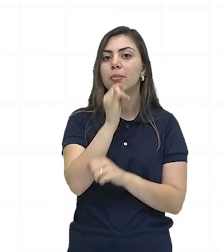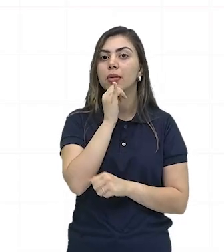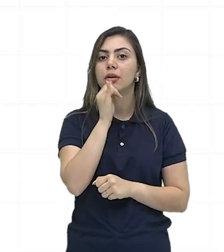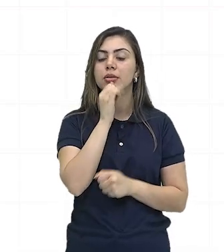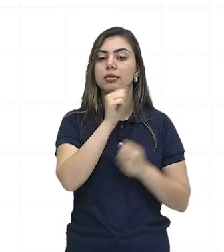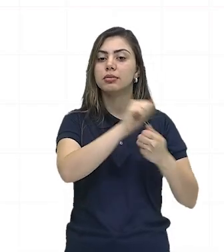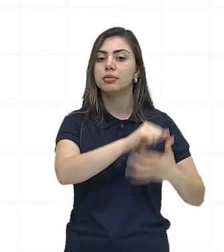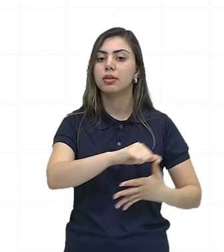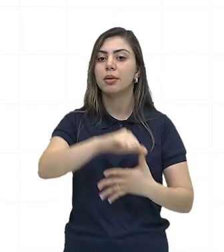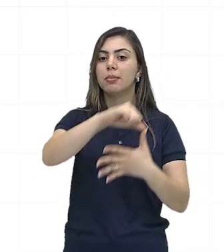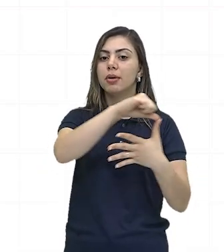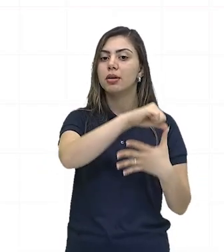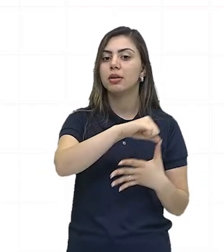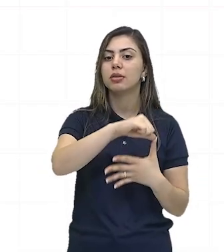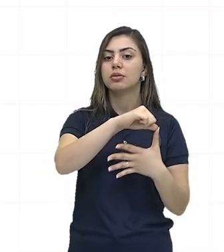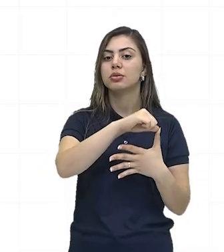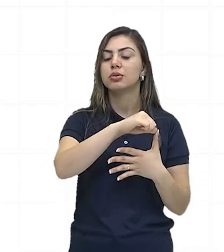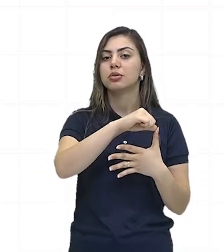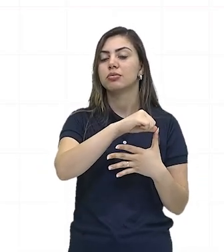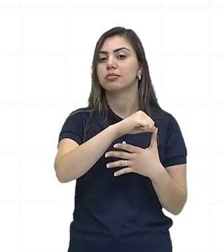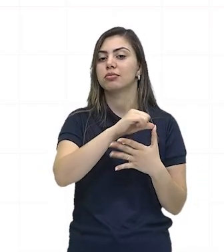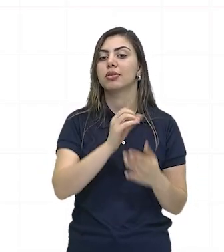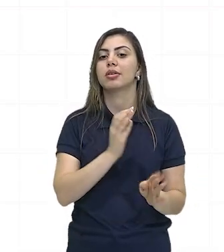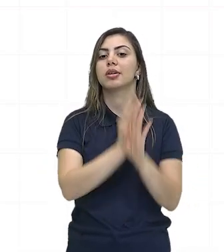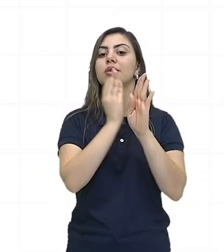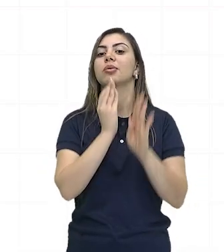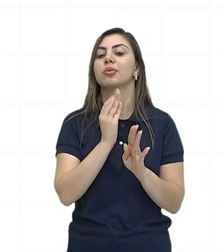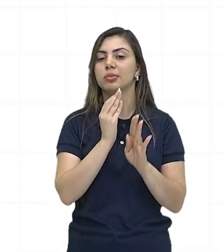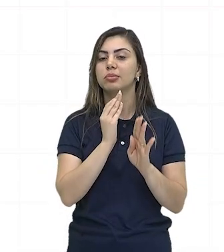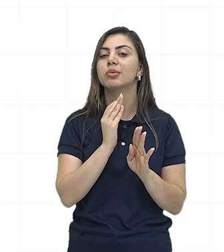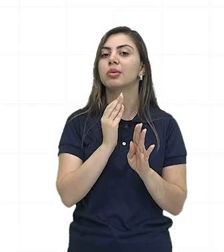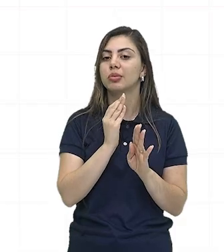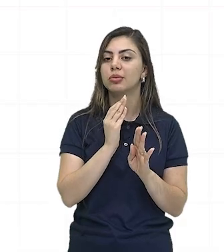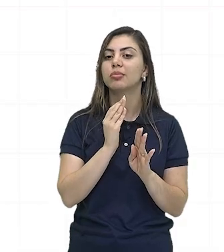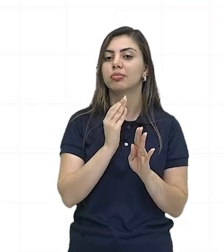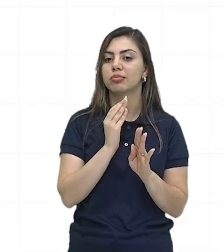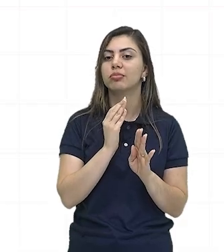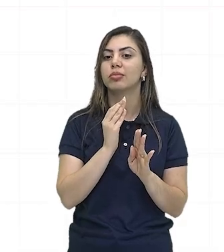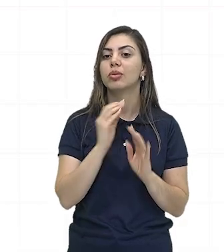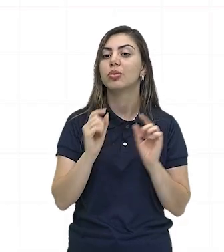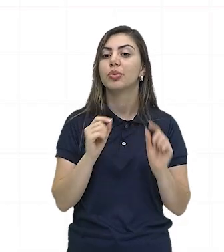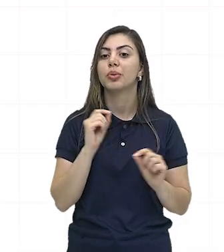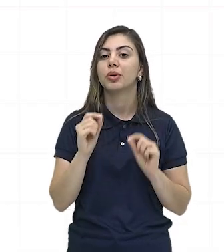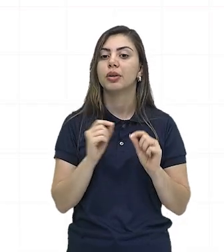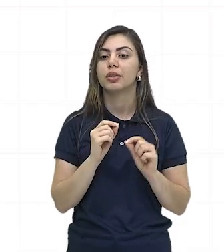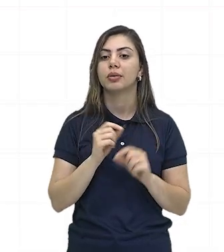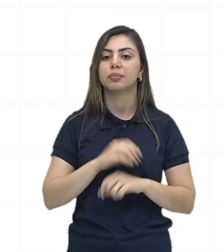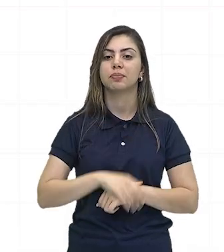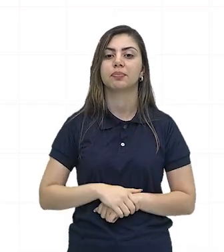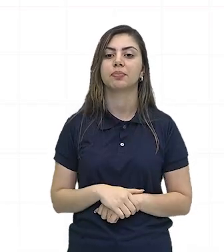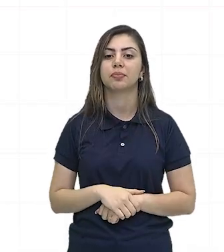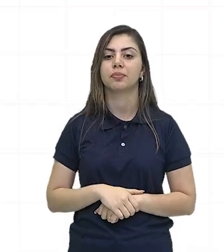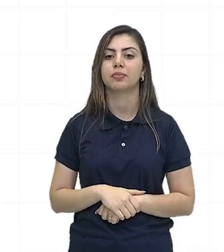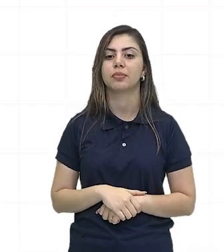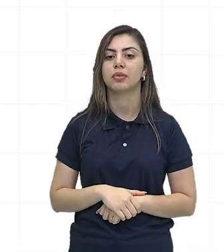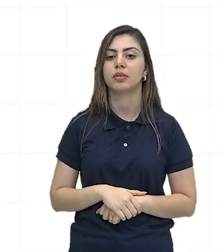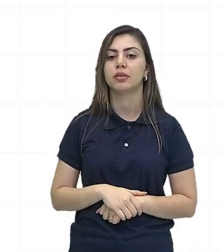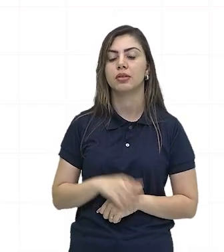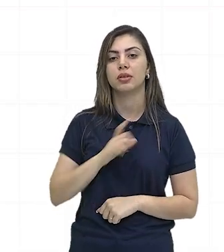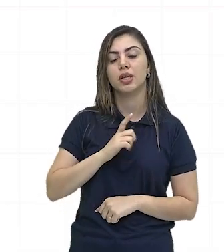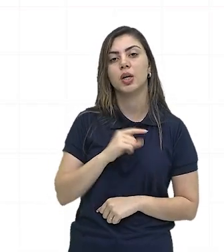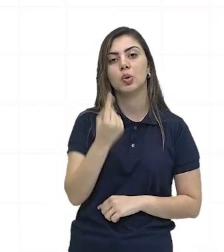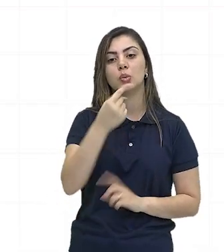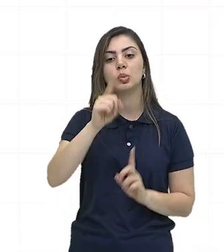América do Sul foram encontrados fósseis de répteis por exemplo, do